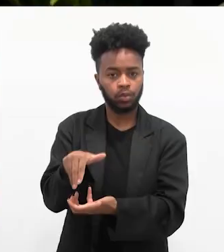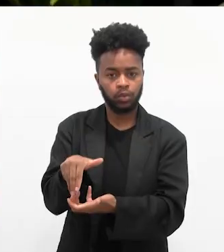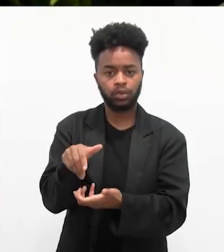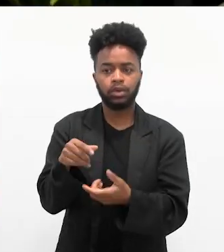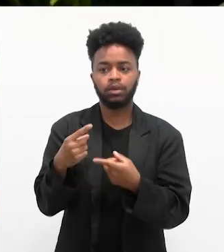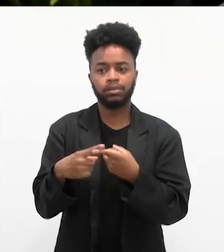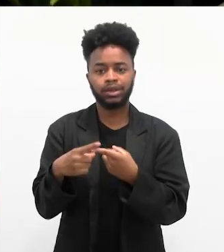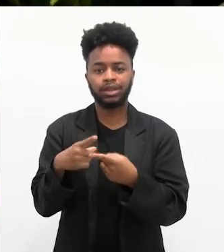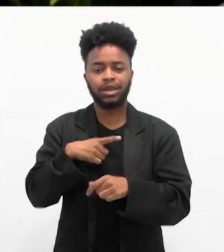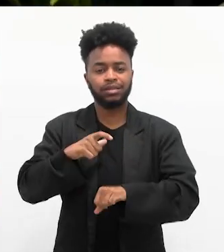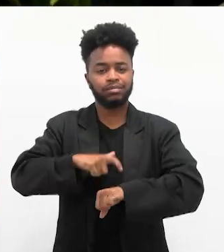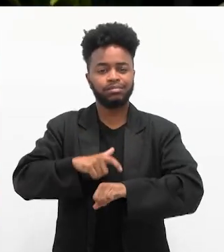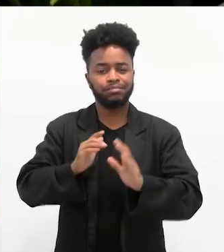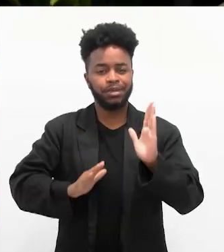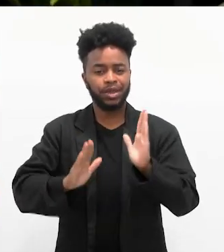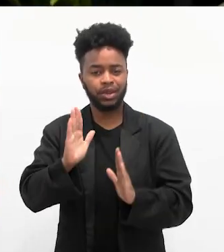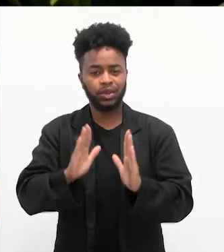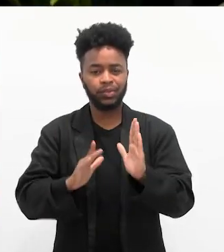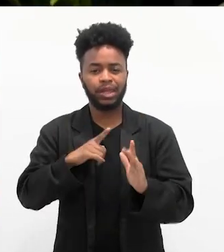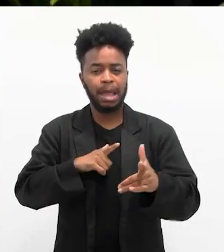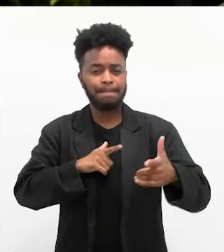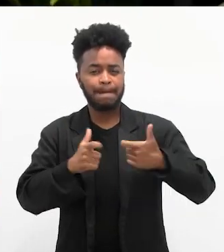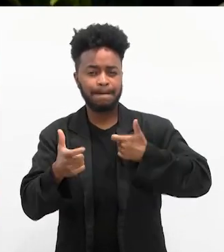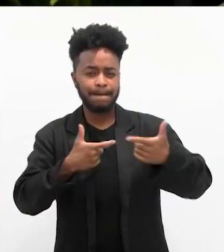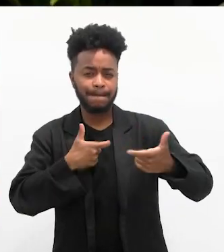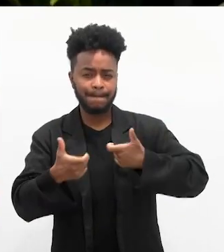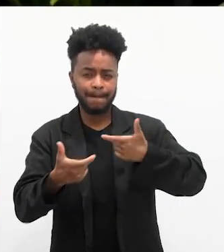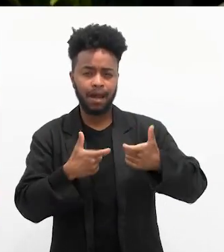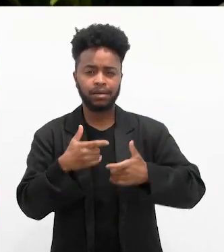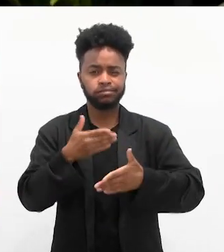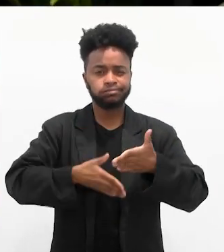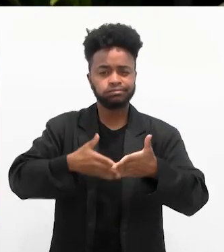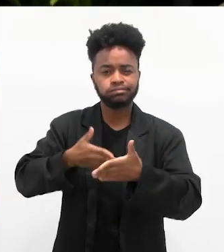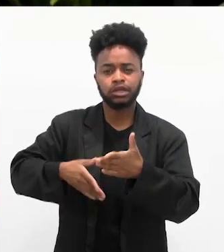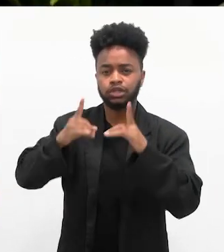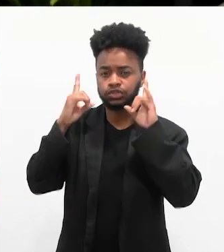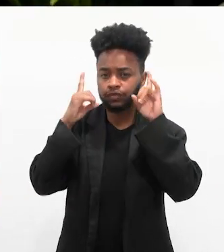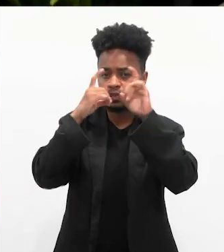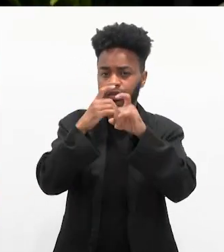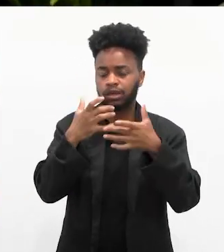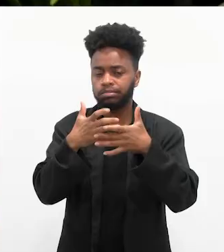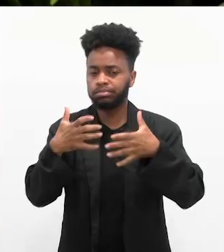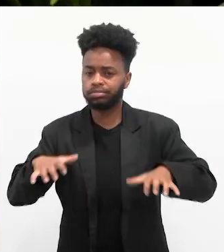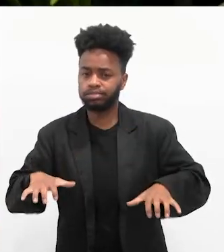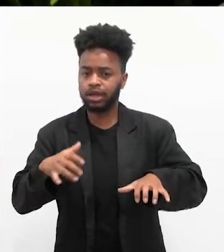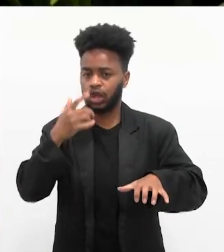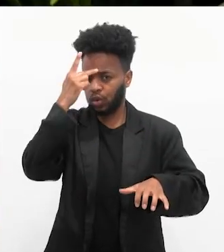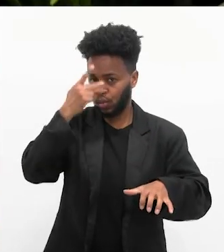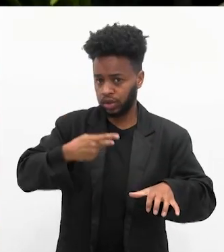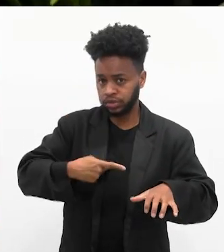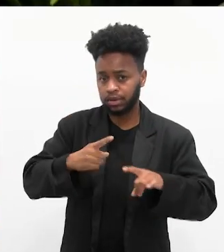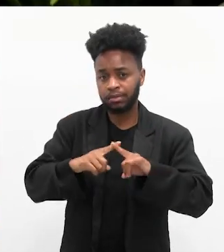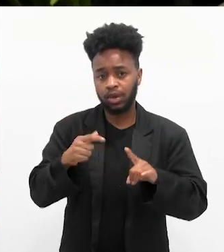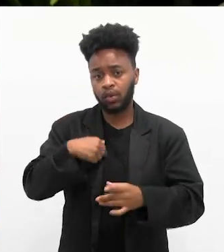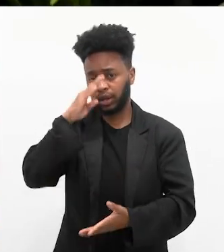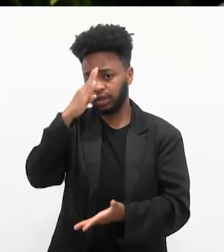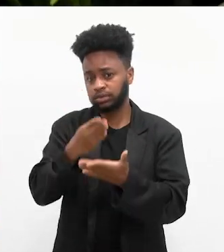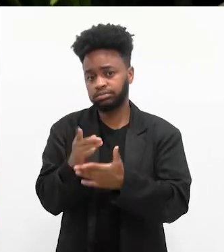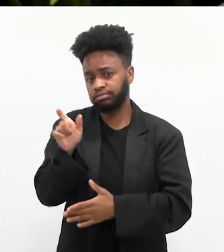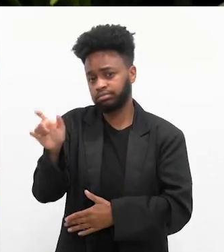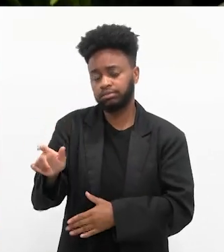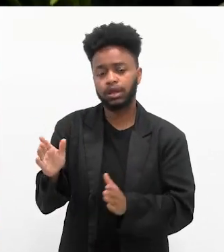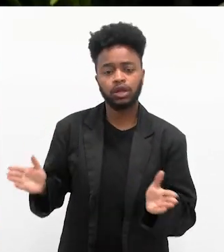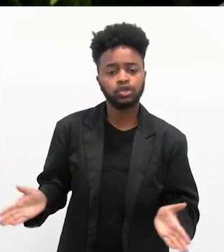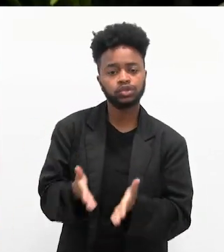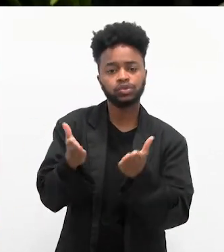para o mundo, num tempo tão imerso em guerras, dificuldades, divisões, egoísmos,